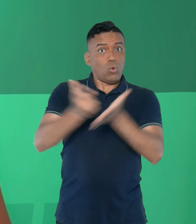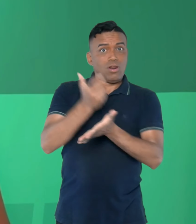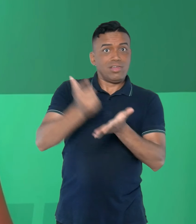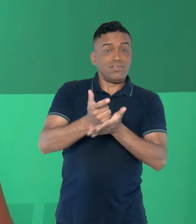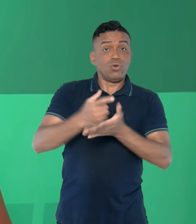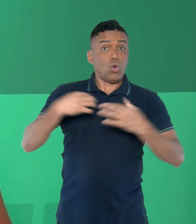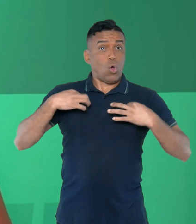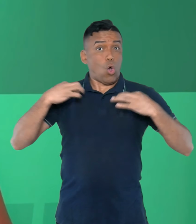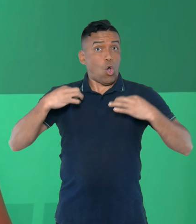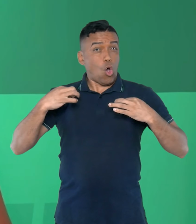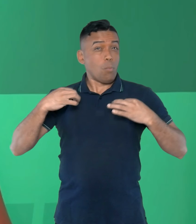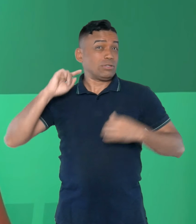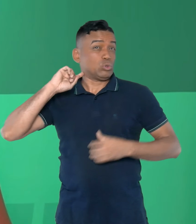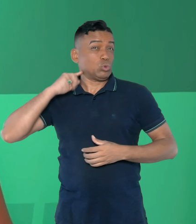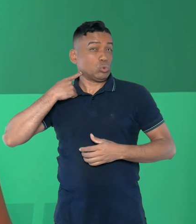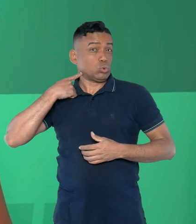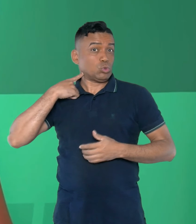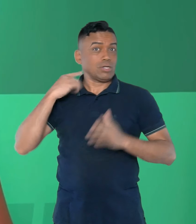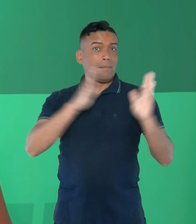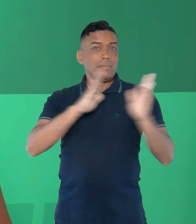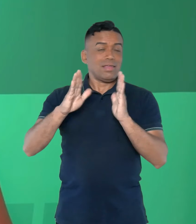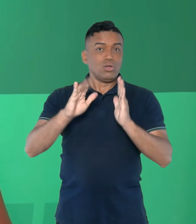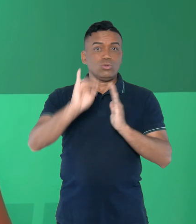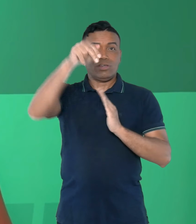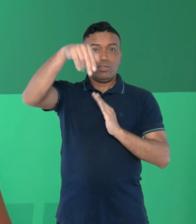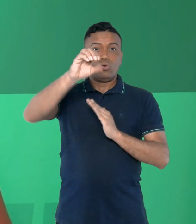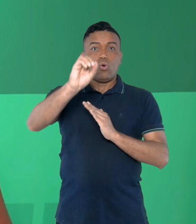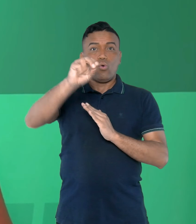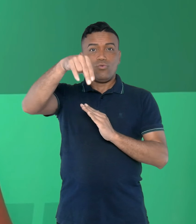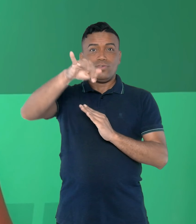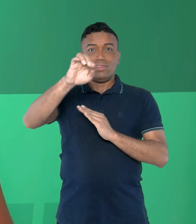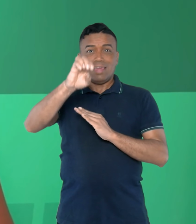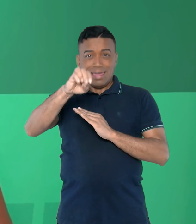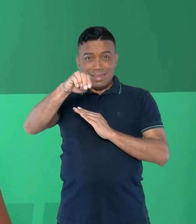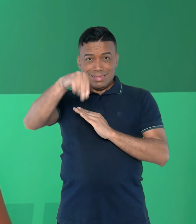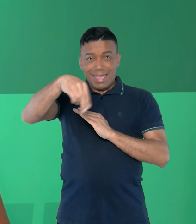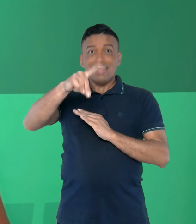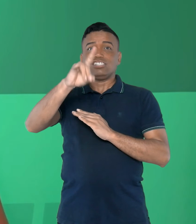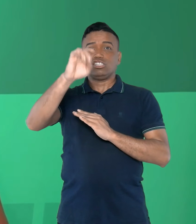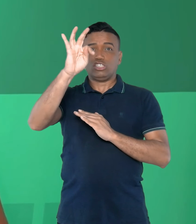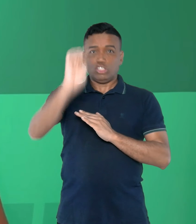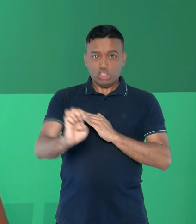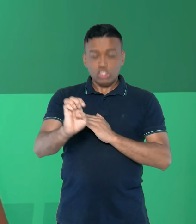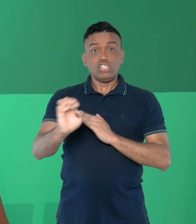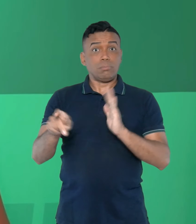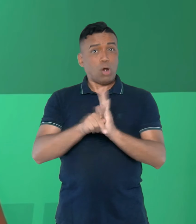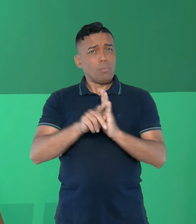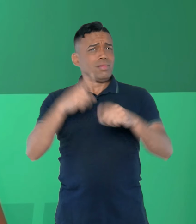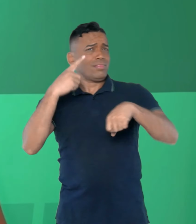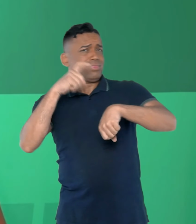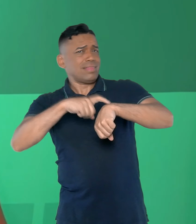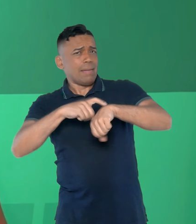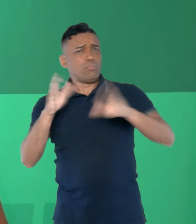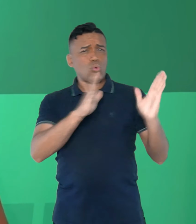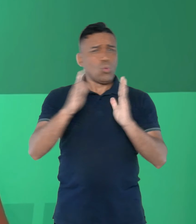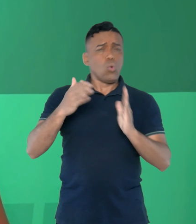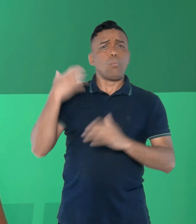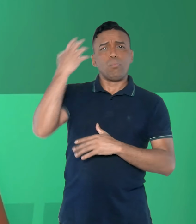Roupa Suja do Inconfidente, Pode Durar o Tempo de uma Música, Sobre Mim uma Sentença e o infanto